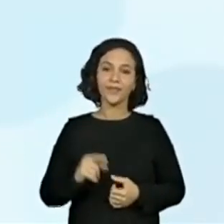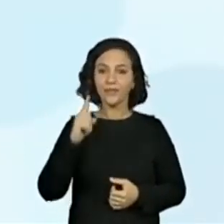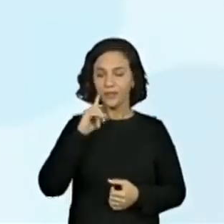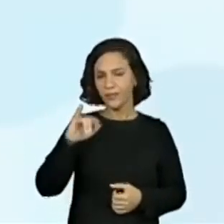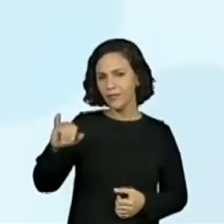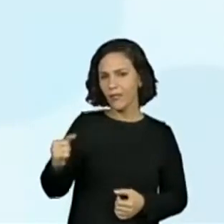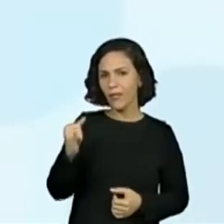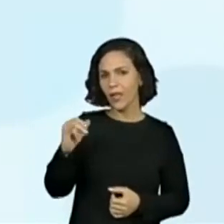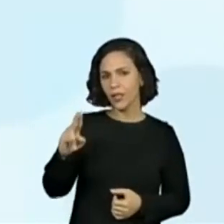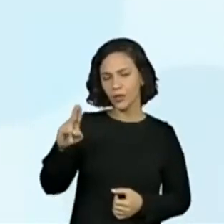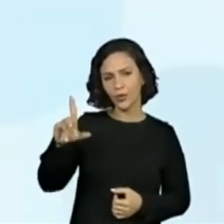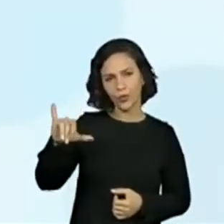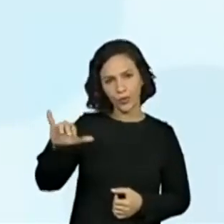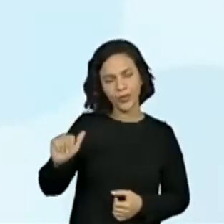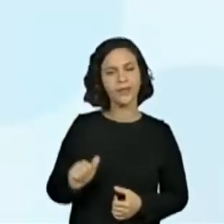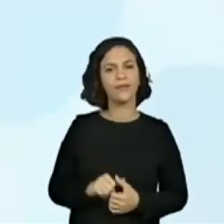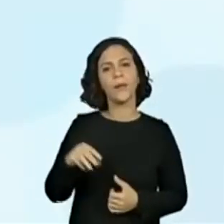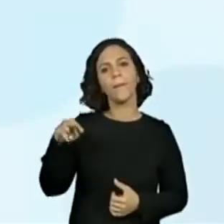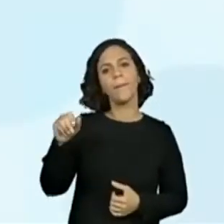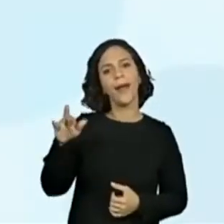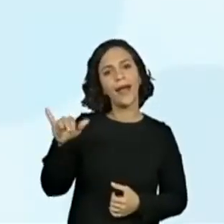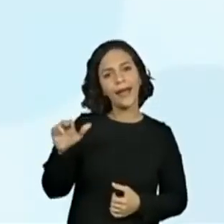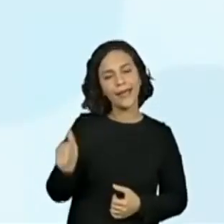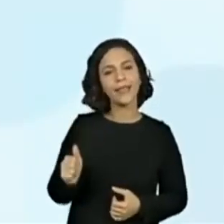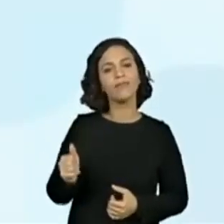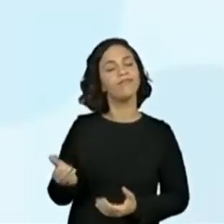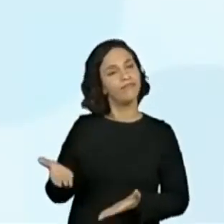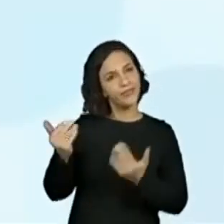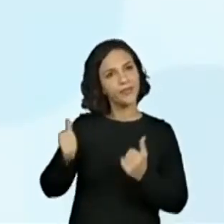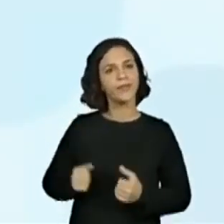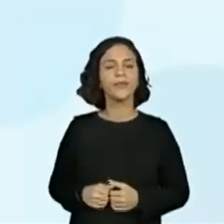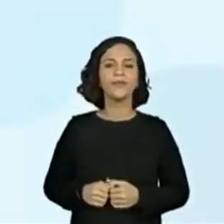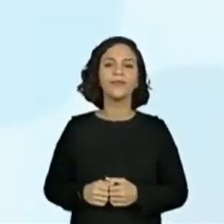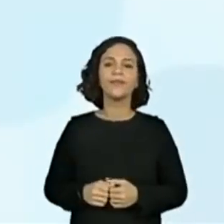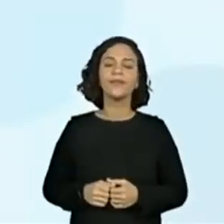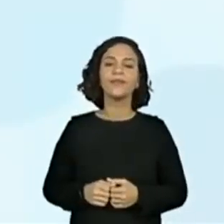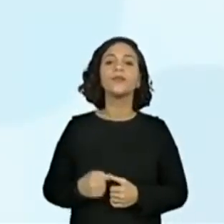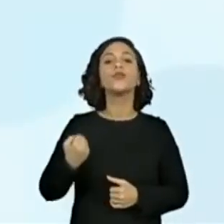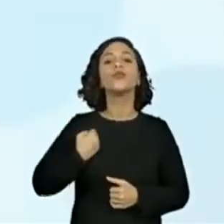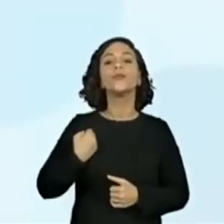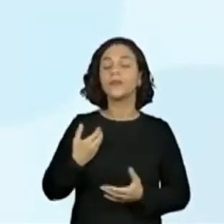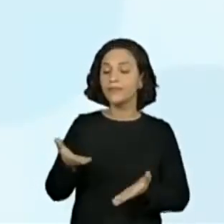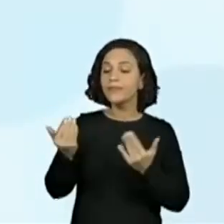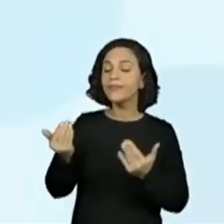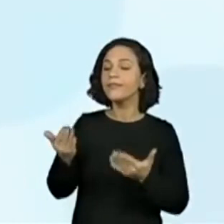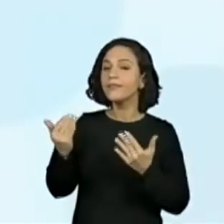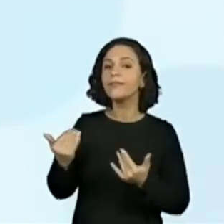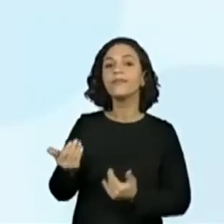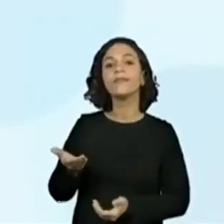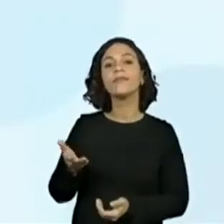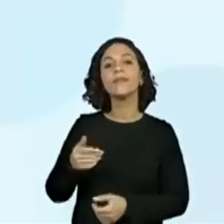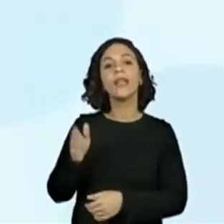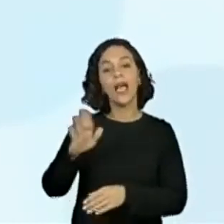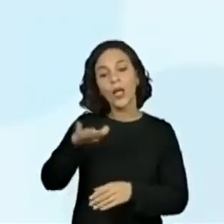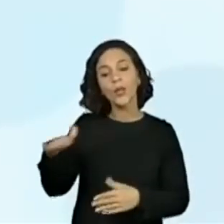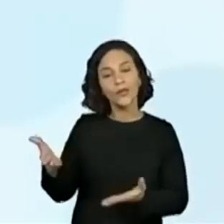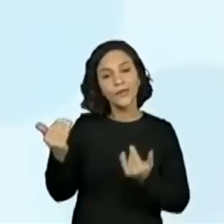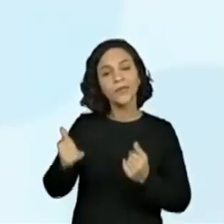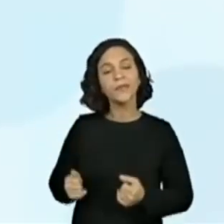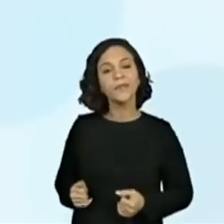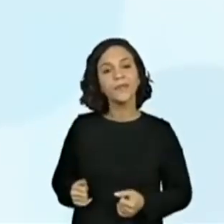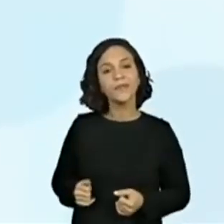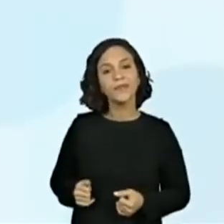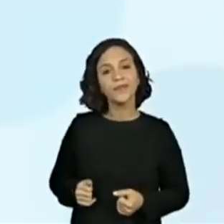Júlia, Letícia, Maria Luísa participando. Dois. Cadê as sugestões dos alunos? Isso mesmo. Vamos